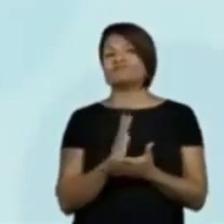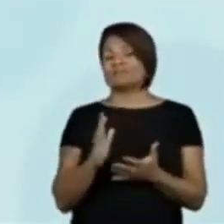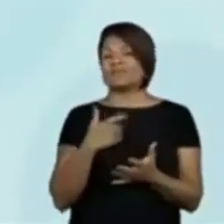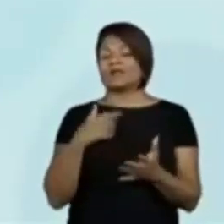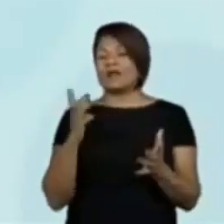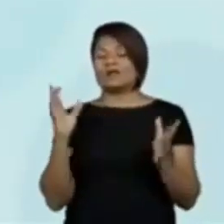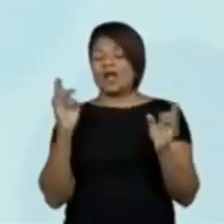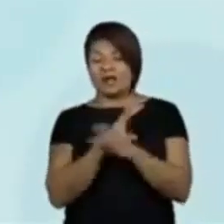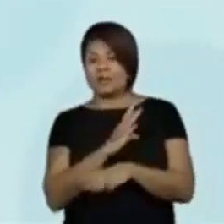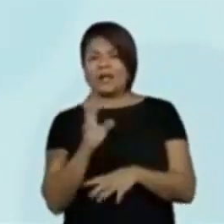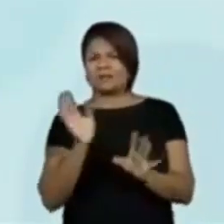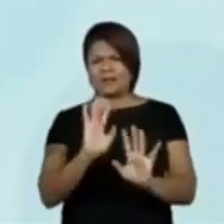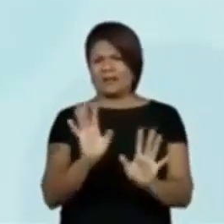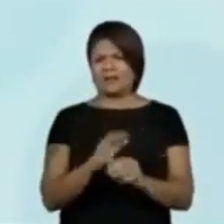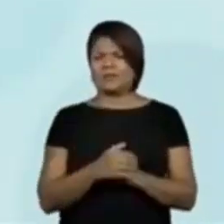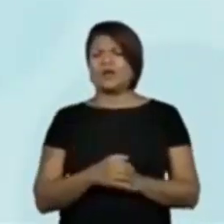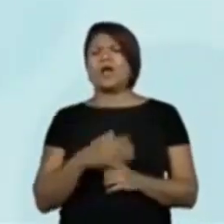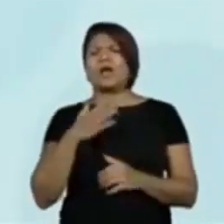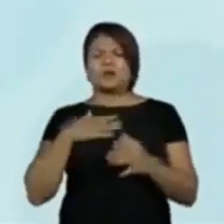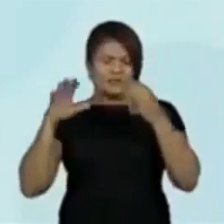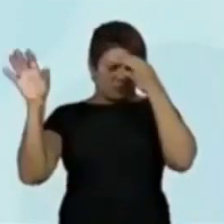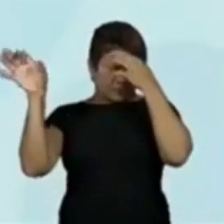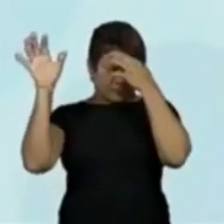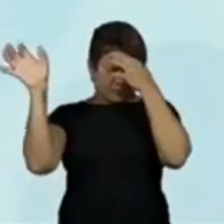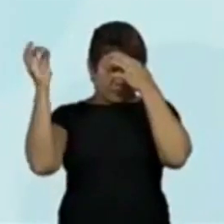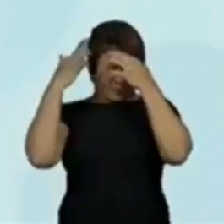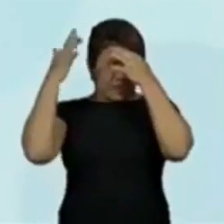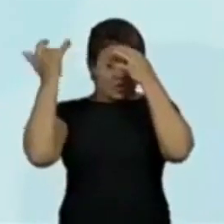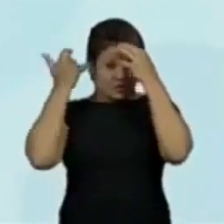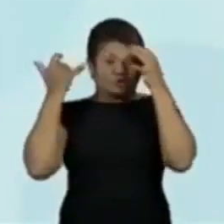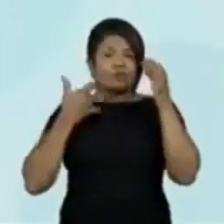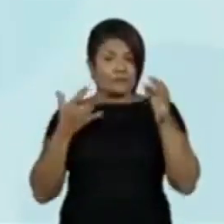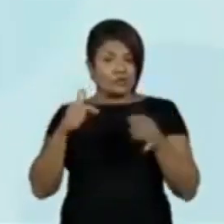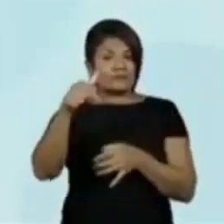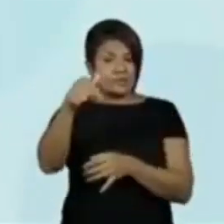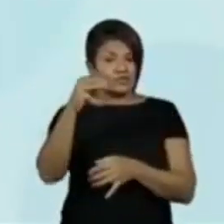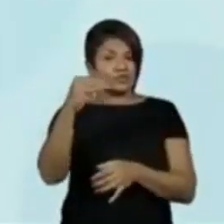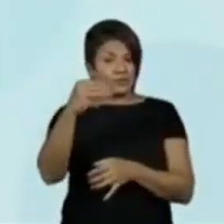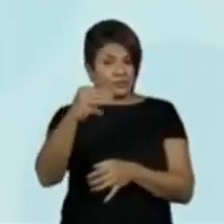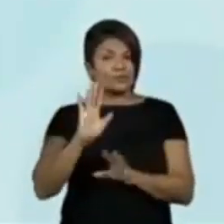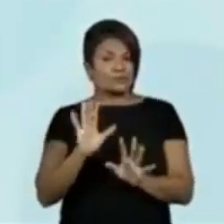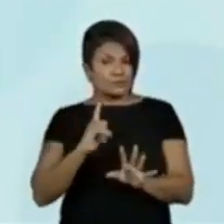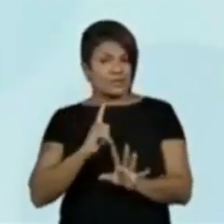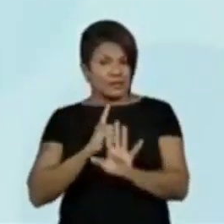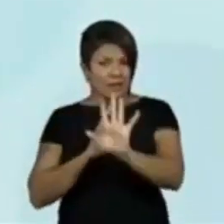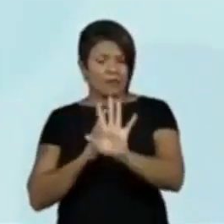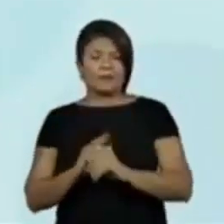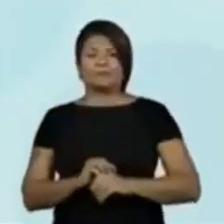Não, daqui a pouquinho. Ó, o oráculo está aqui dizendo que eu ainda tenho, olha, 7 minutinhos com vocês.